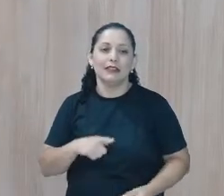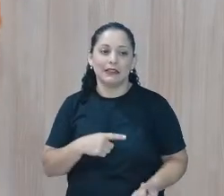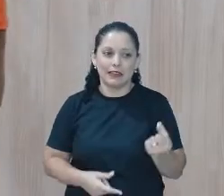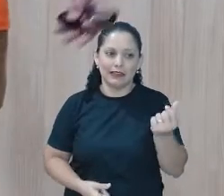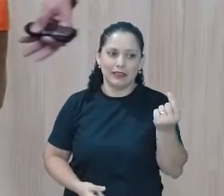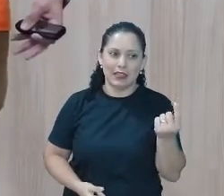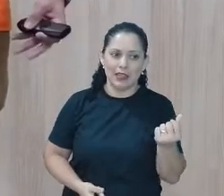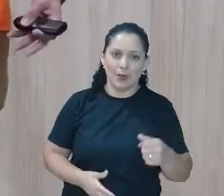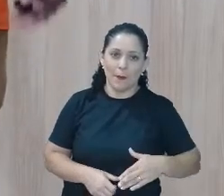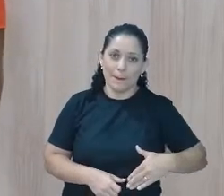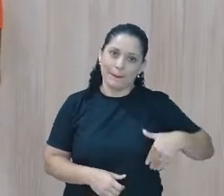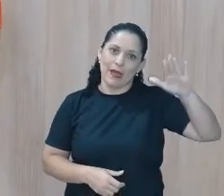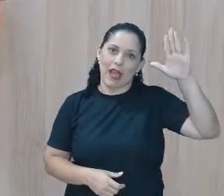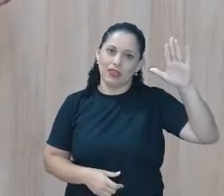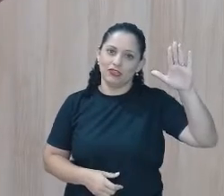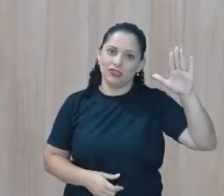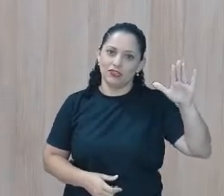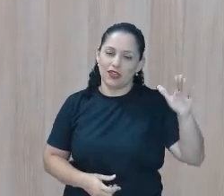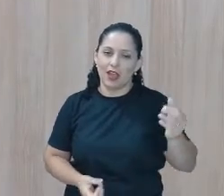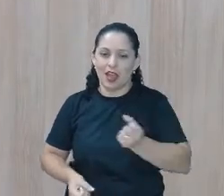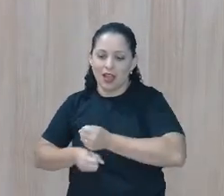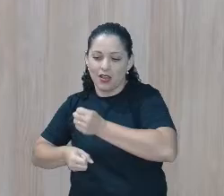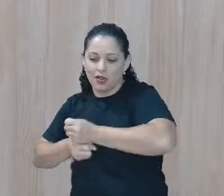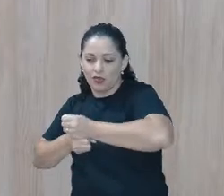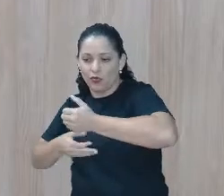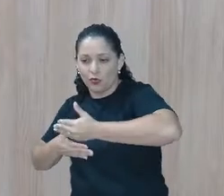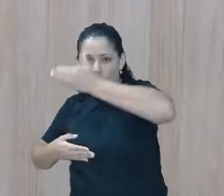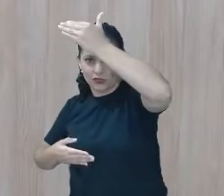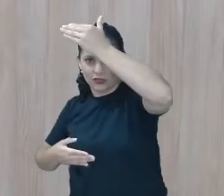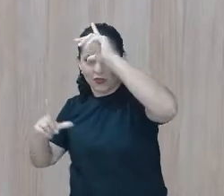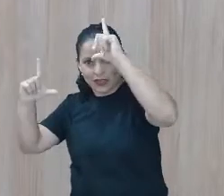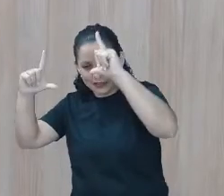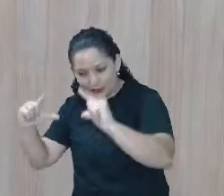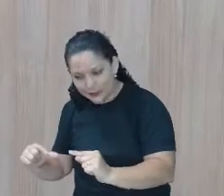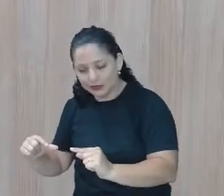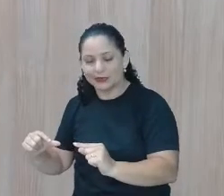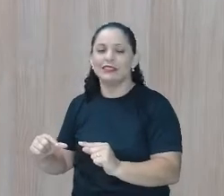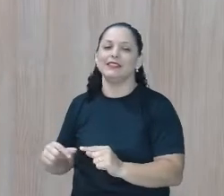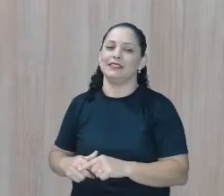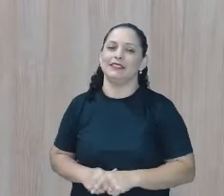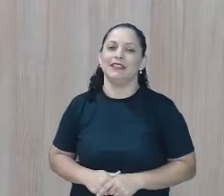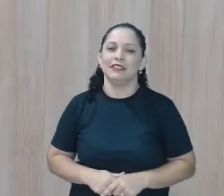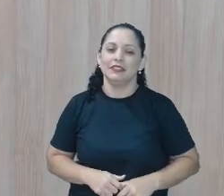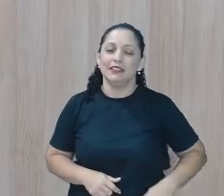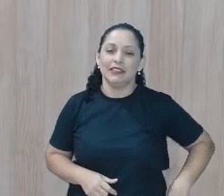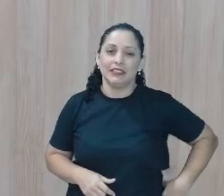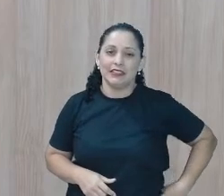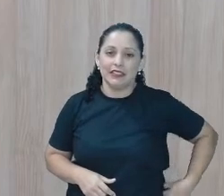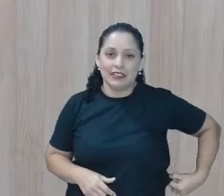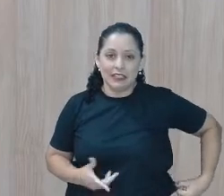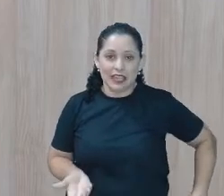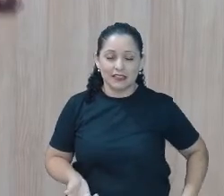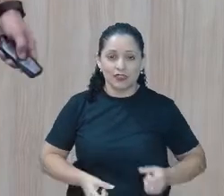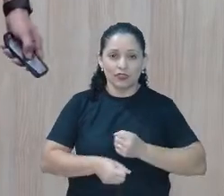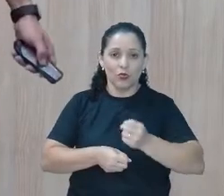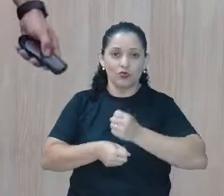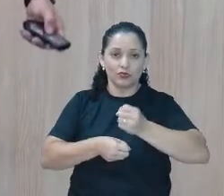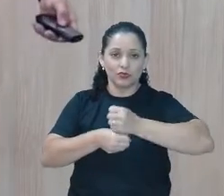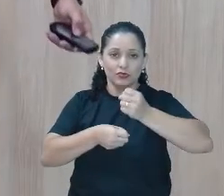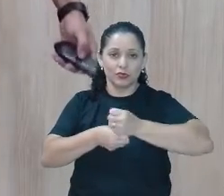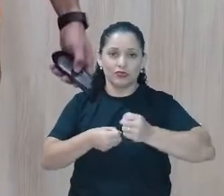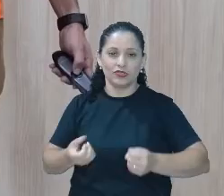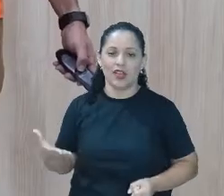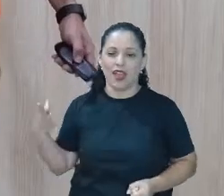dinheiro, o tempo de construção ela vai diminuir e essas construções elas se erguem muito